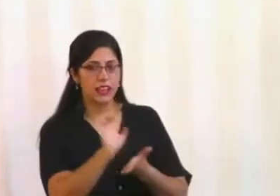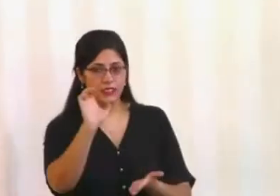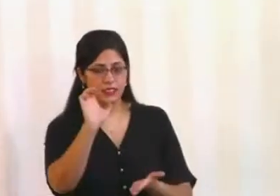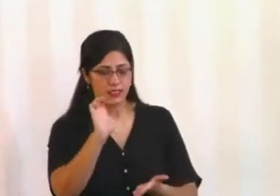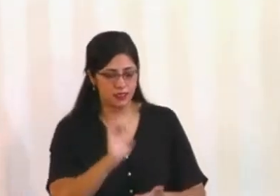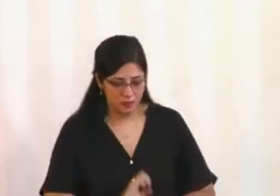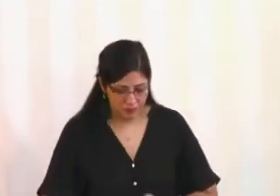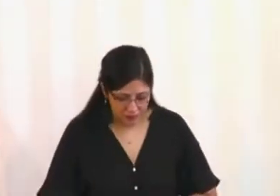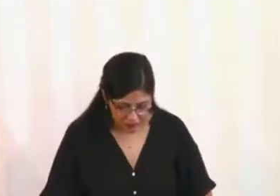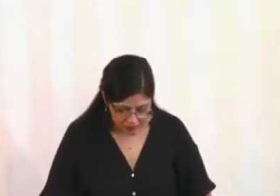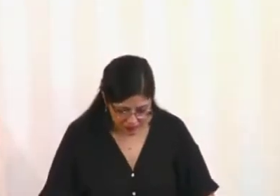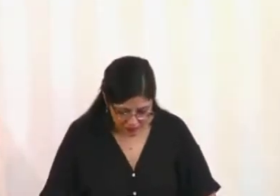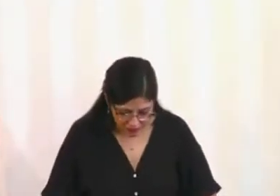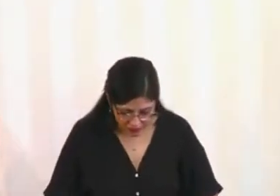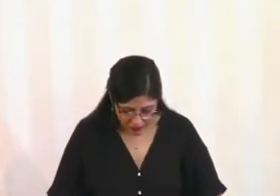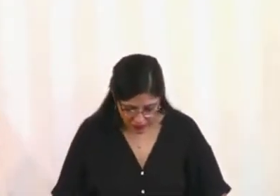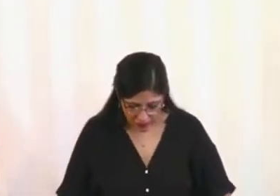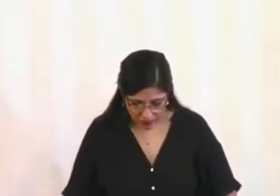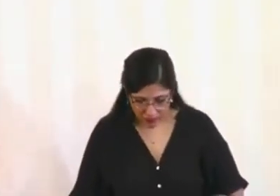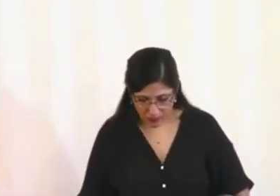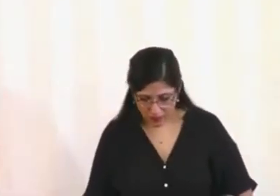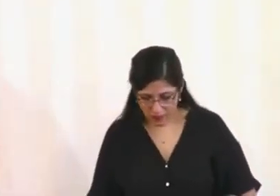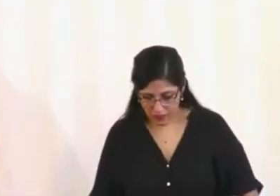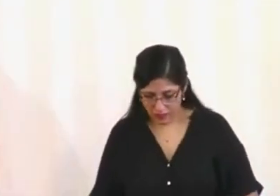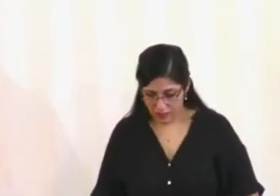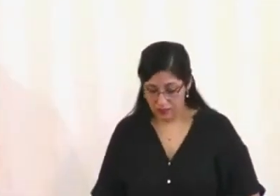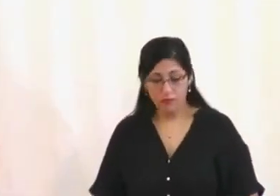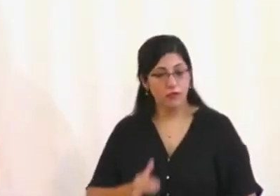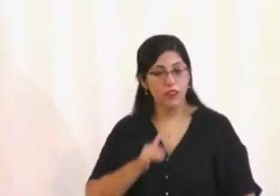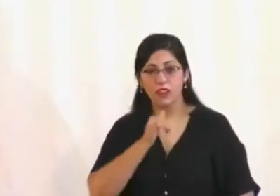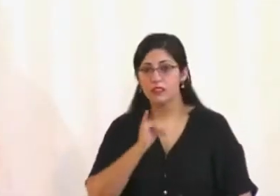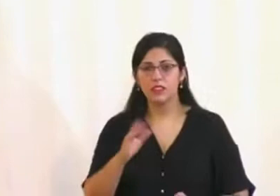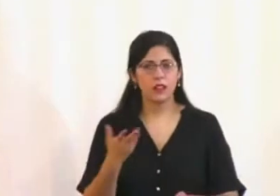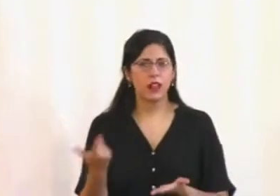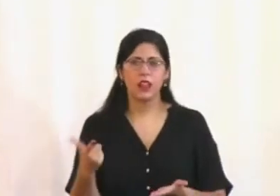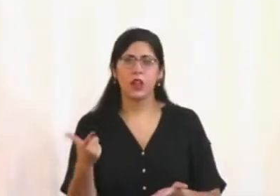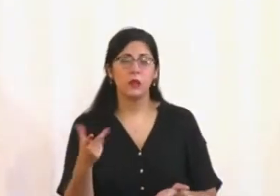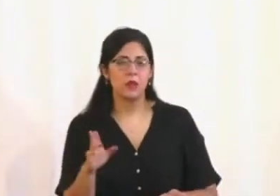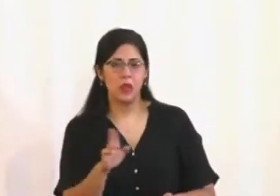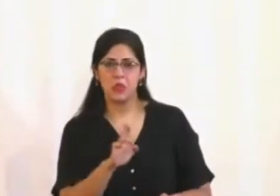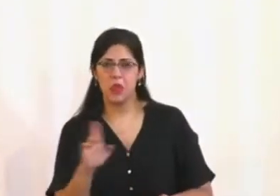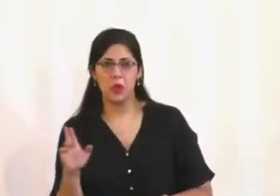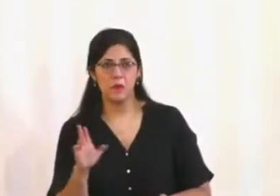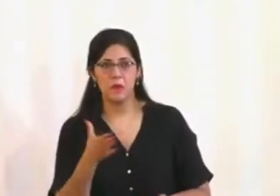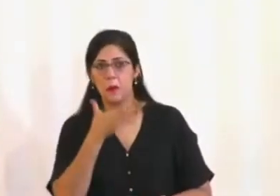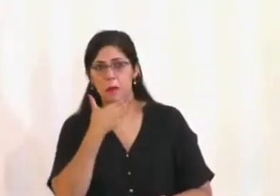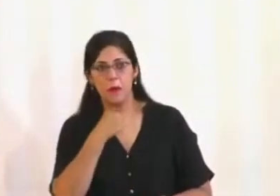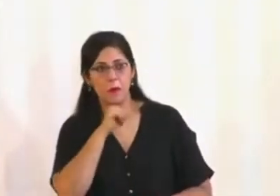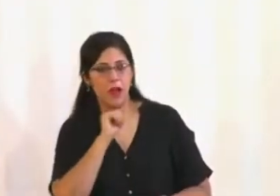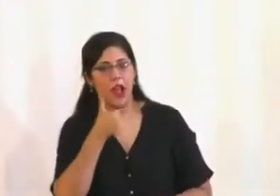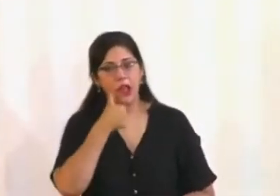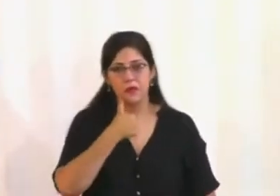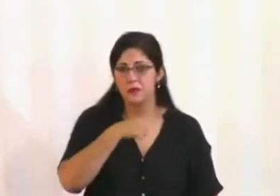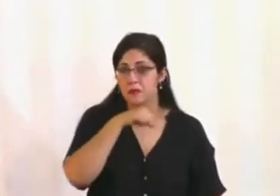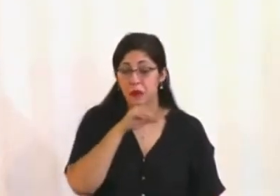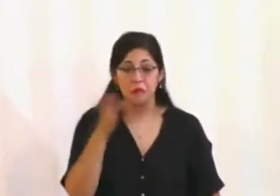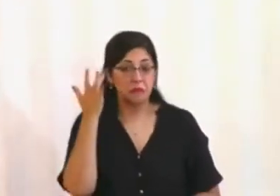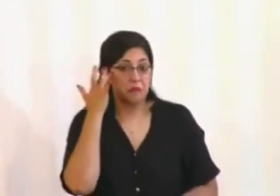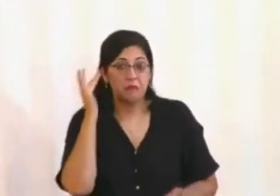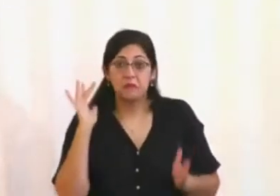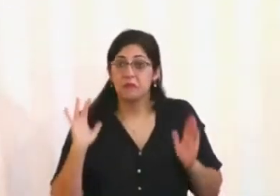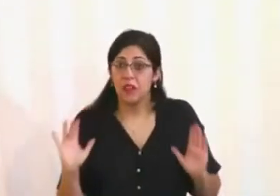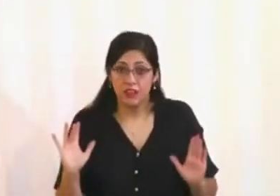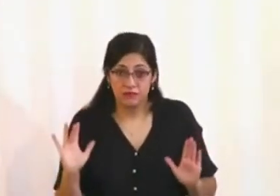não sabemos mais nada sobre ele. A Bíblia não diz o nome do seu pai, a Bíblia não diz o nome da sua mãe. A Bíblia diz que ele era talvez dessa região, que